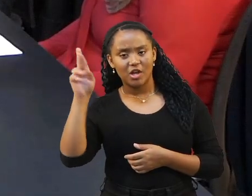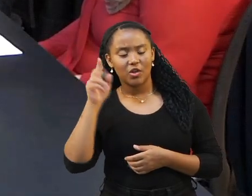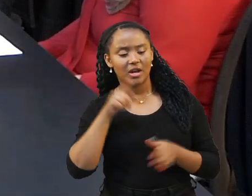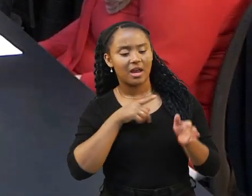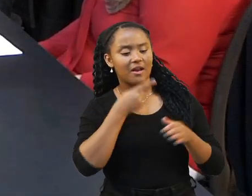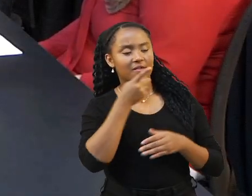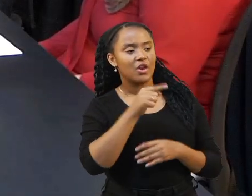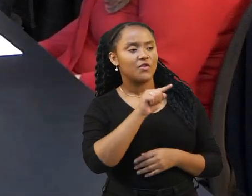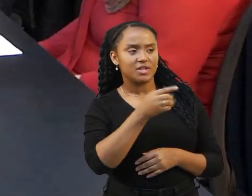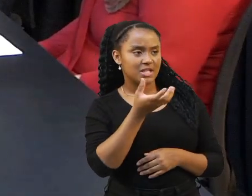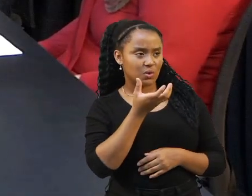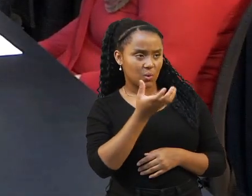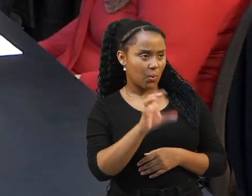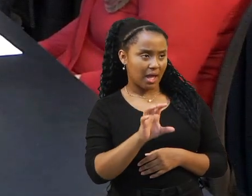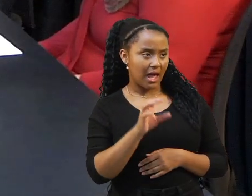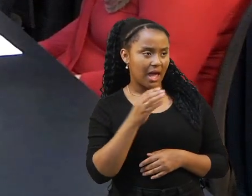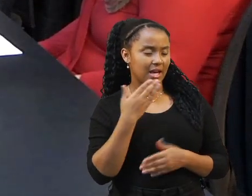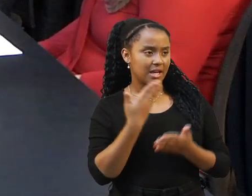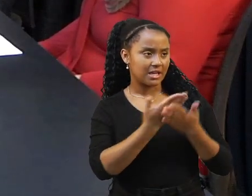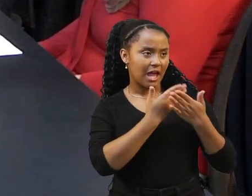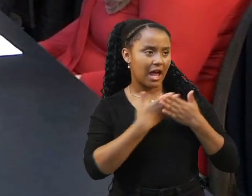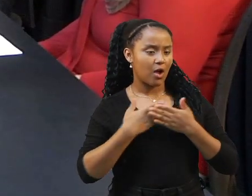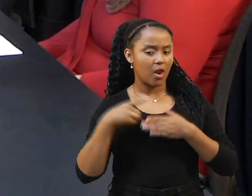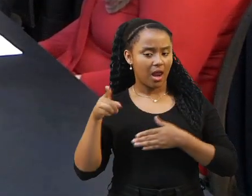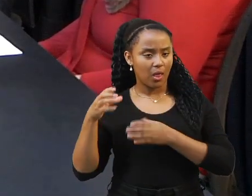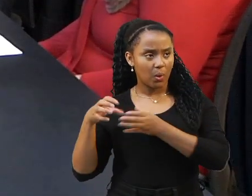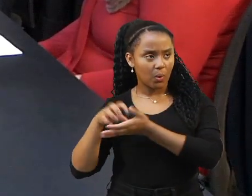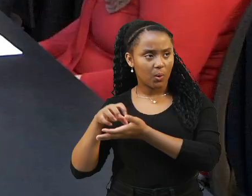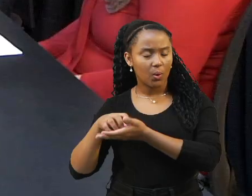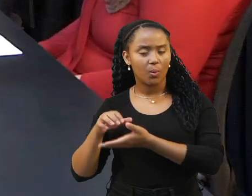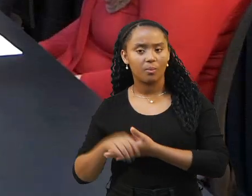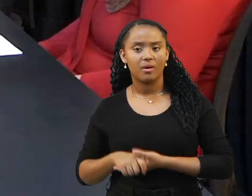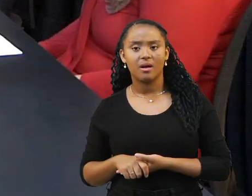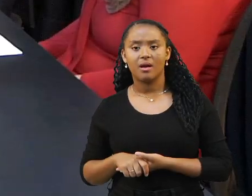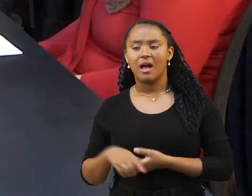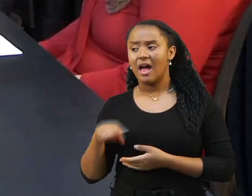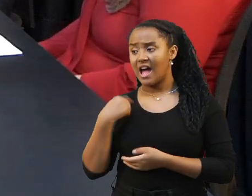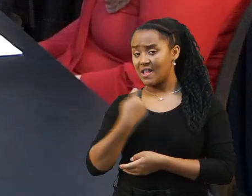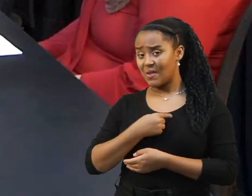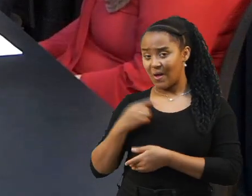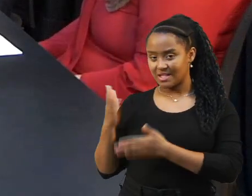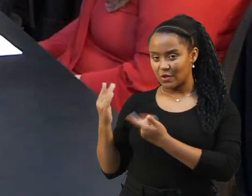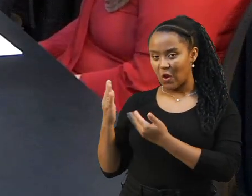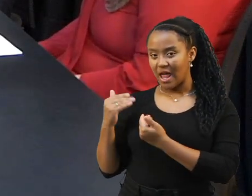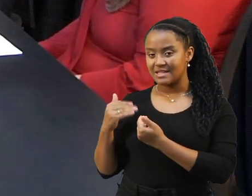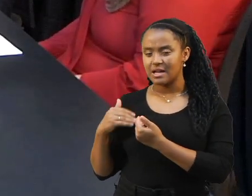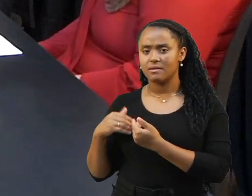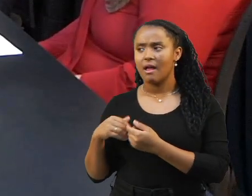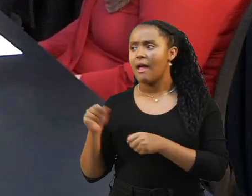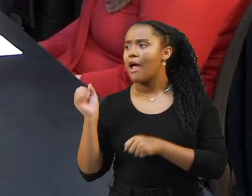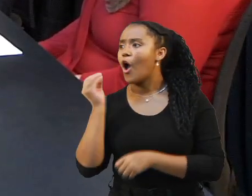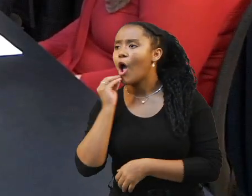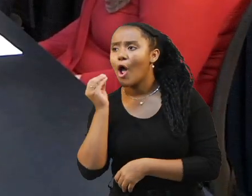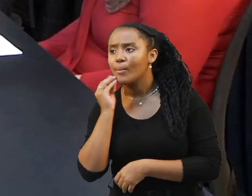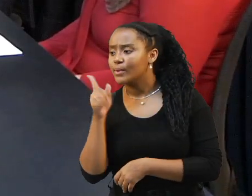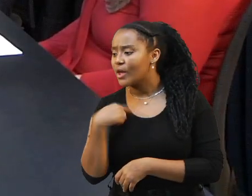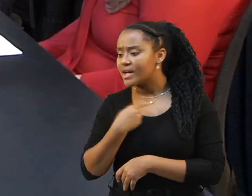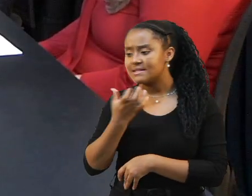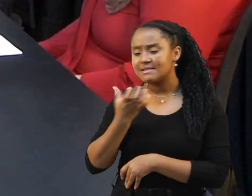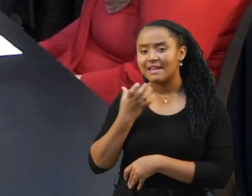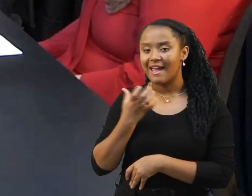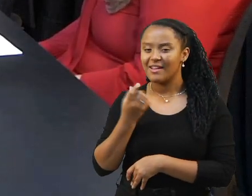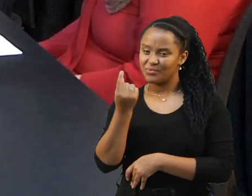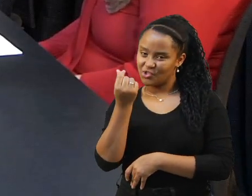Basicamente adolescente, né? Claro que queremos. Um dinheirinho a mais, né? A mais porque não tinha nada. E a gente